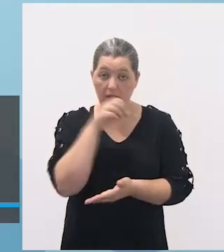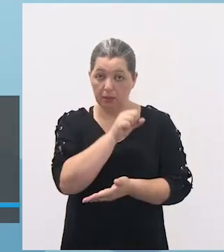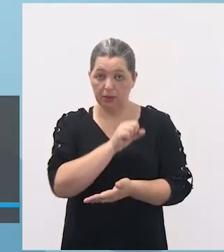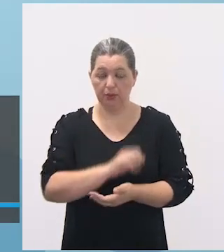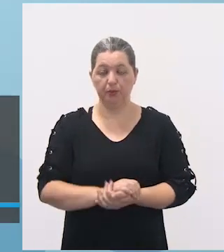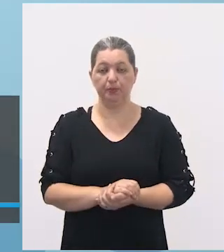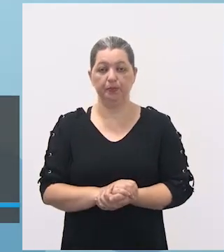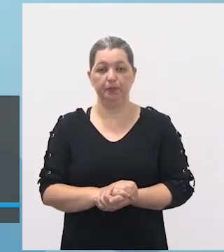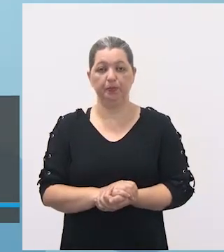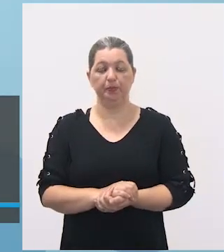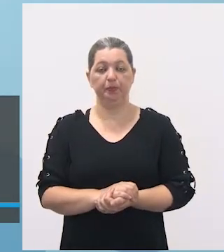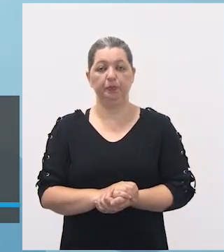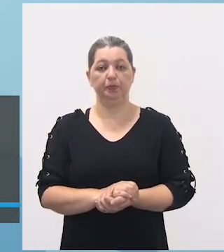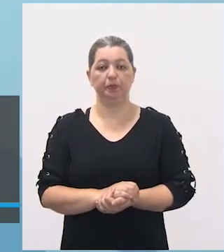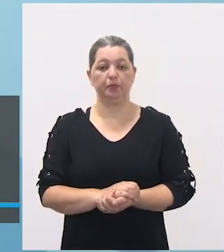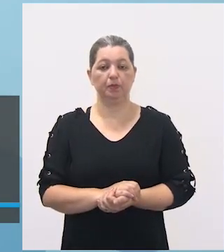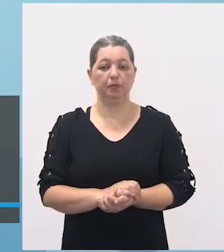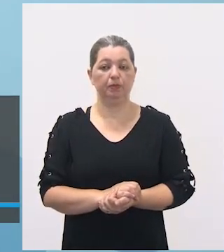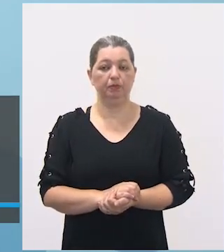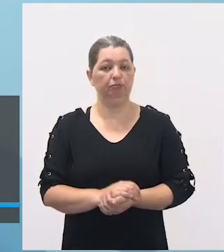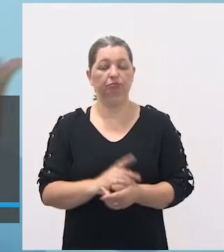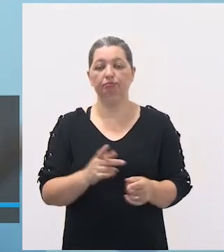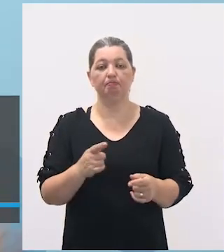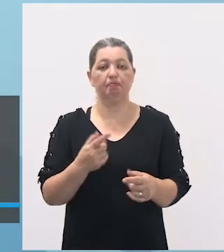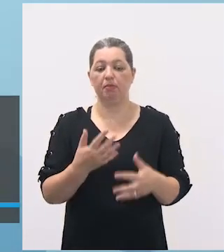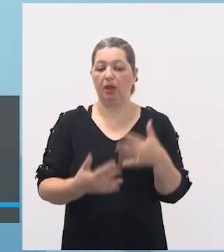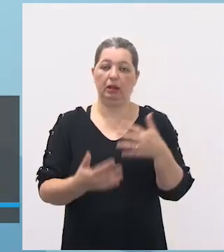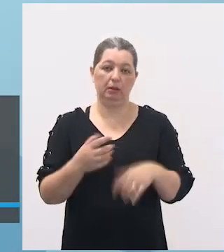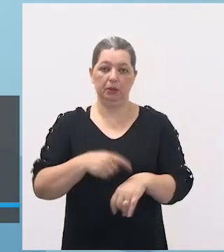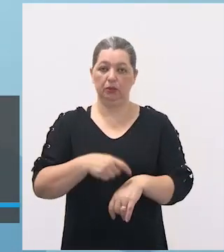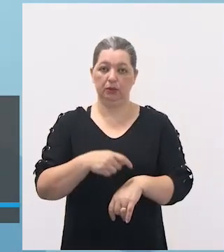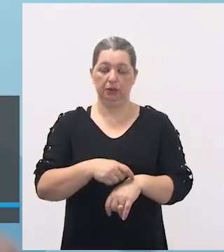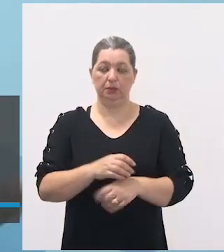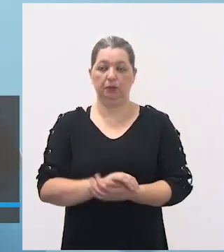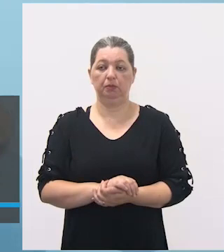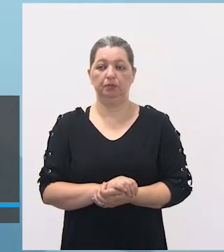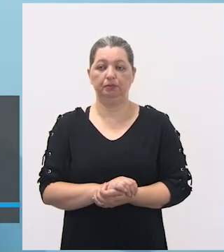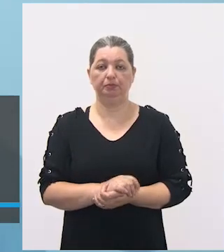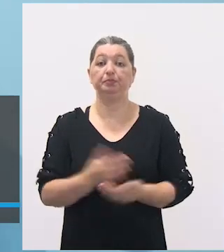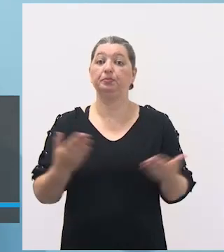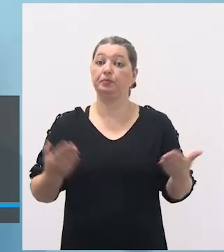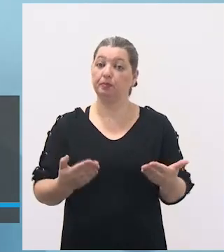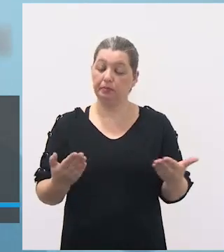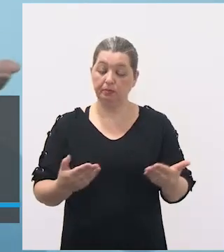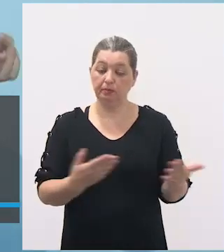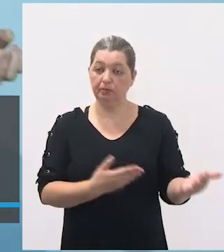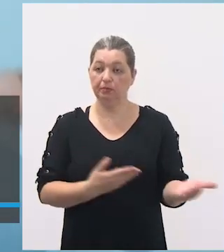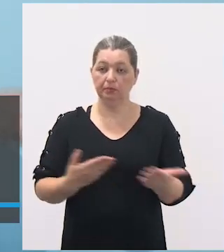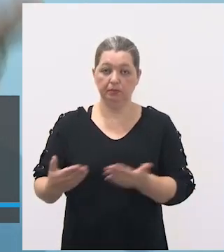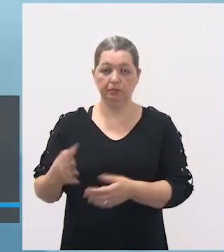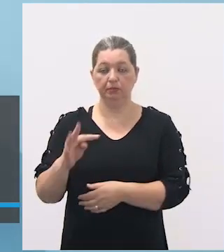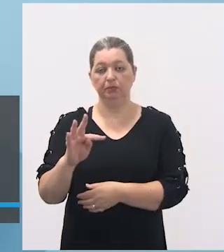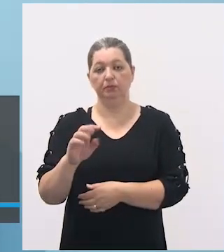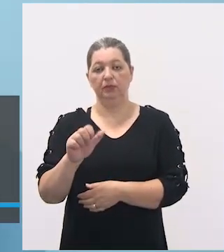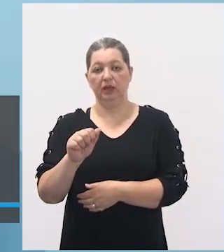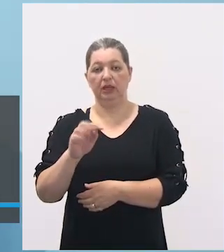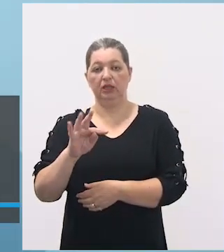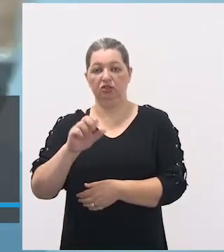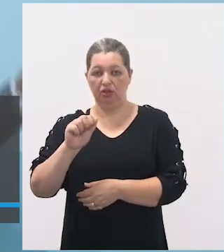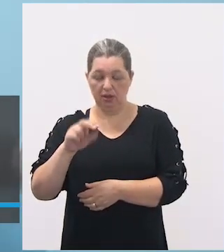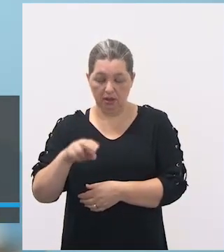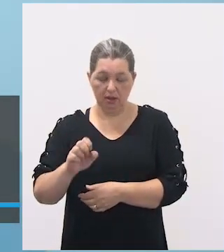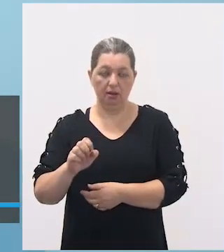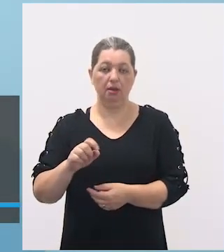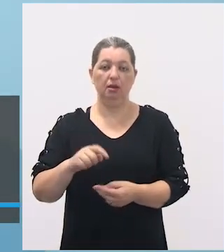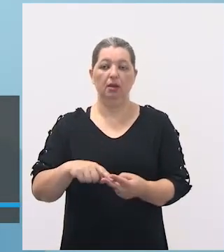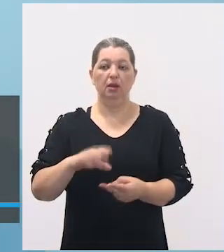sem tomar mais tempo. Queria passar aqui a palavra para a Tatiane e para a Cristine, que